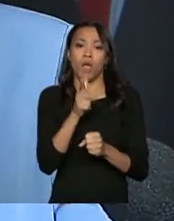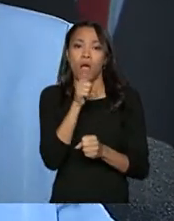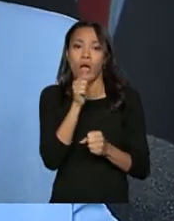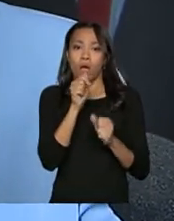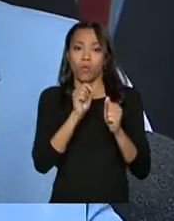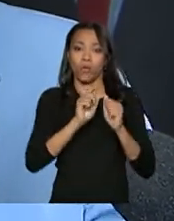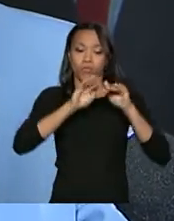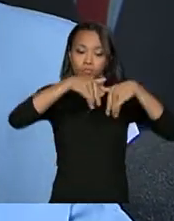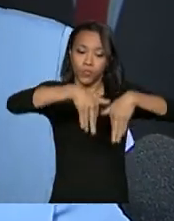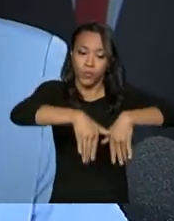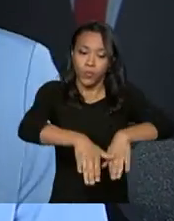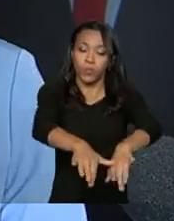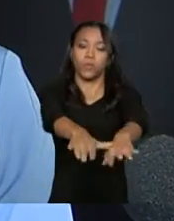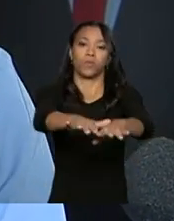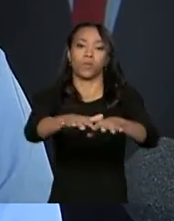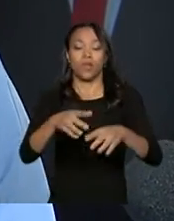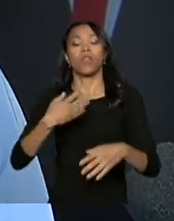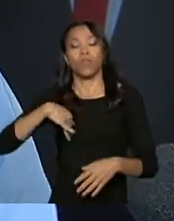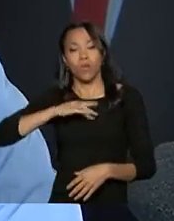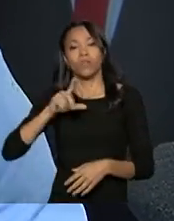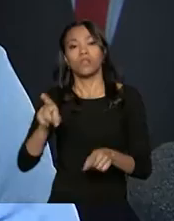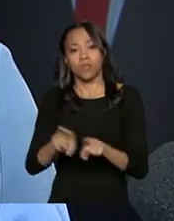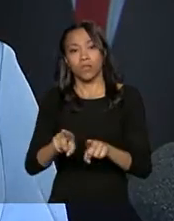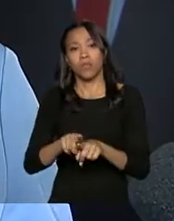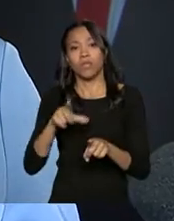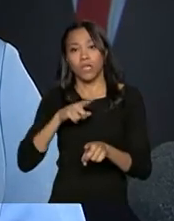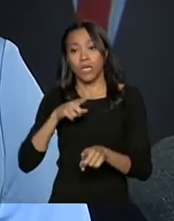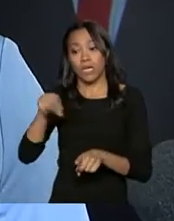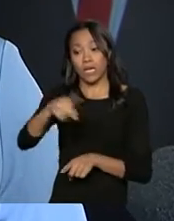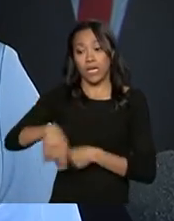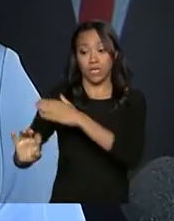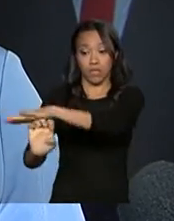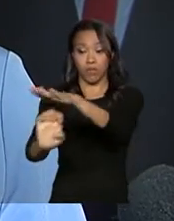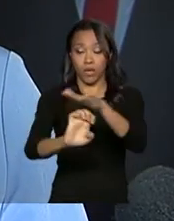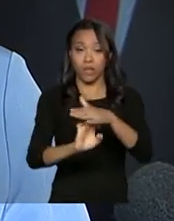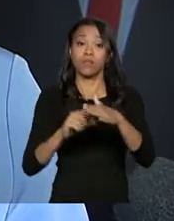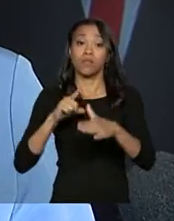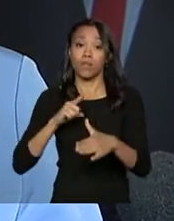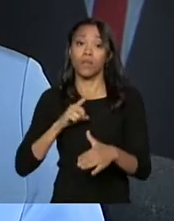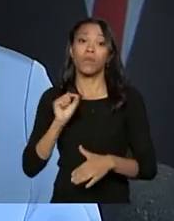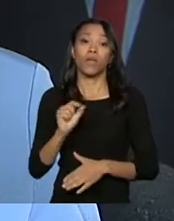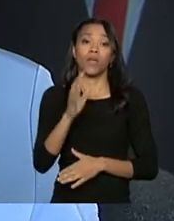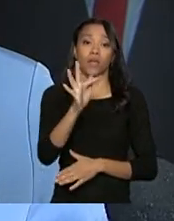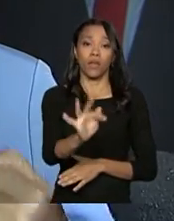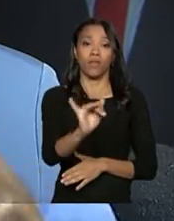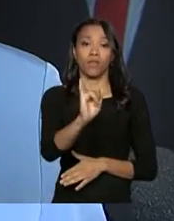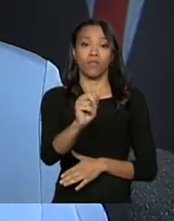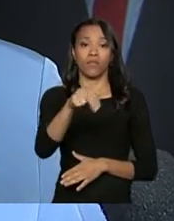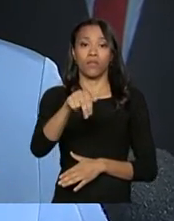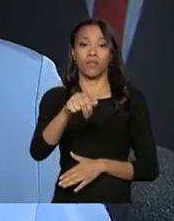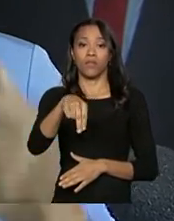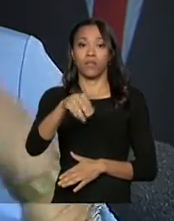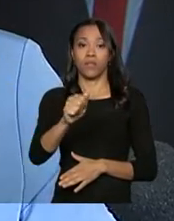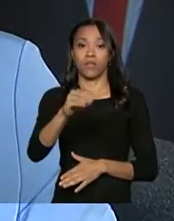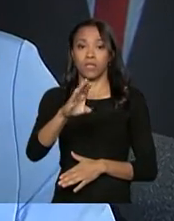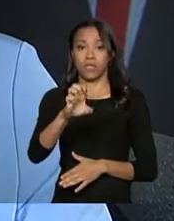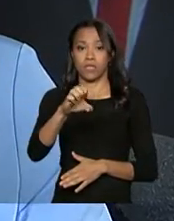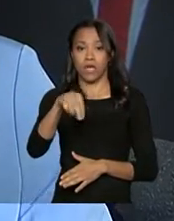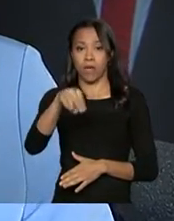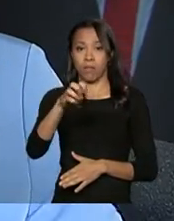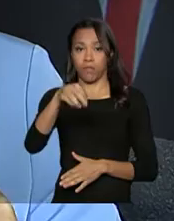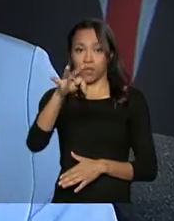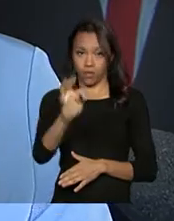setor privado oferece financiamento. Então, eu acredito que esse programa, que tem por objetivo